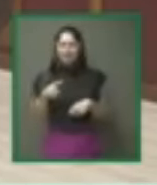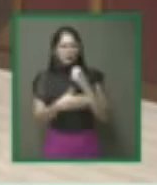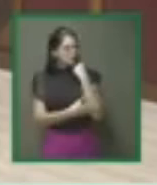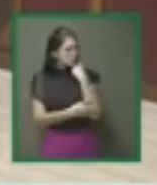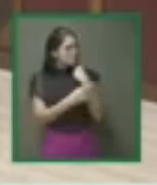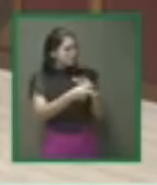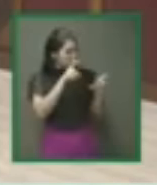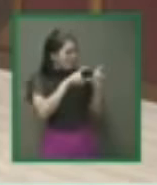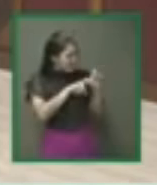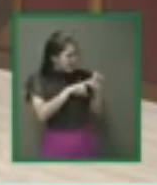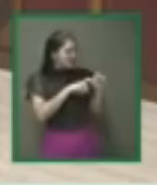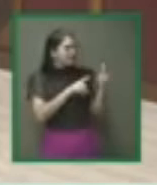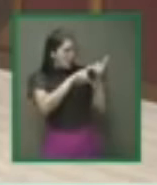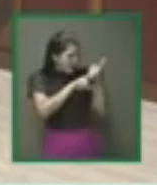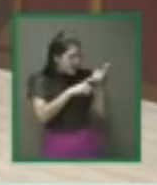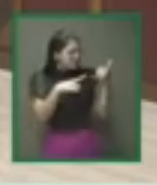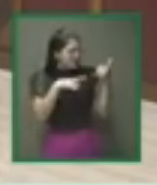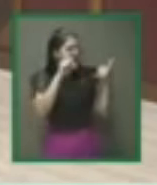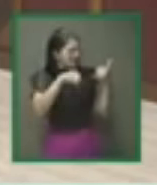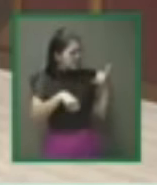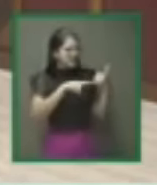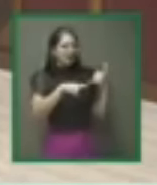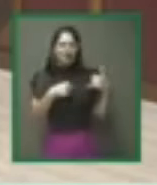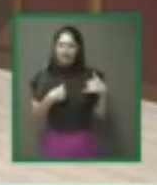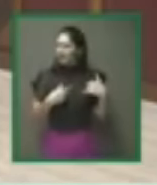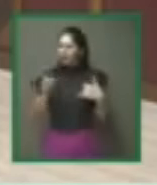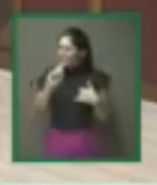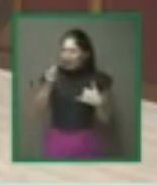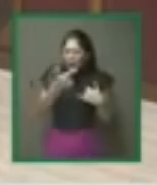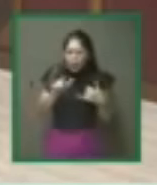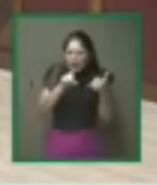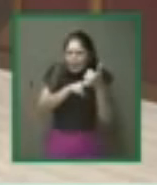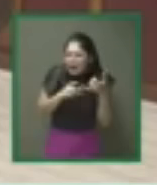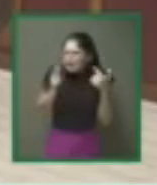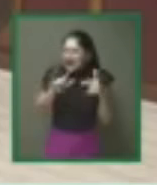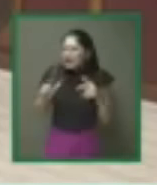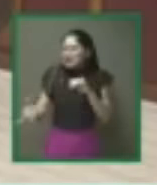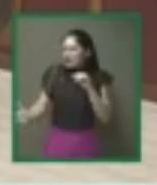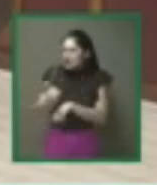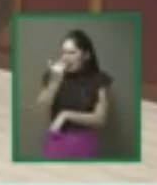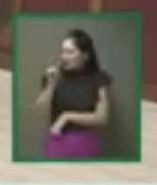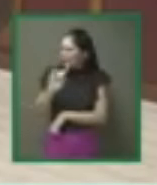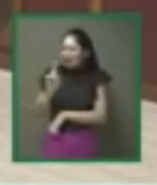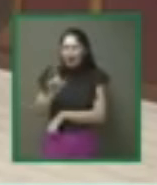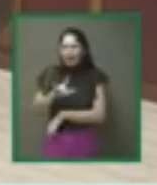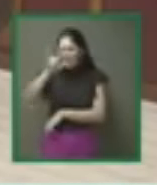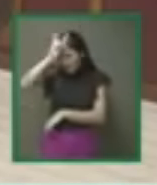ele, e eu falei para ele que eu não estava traindo ele, porque eu não tinha nada com ele. E aí ele foi e quebrou essa garrafa